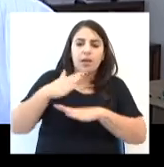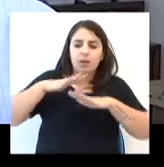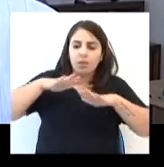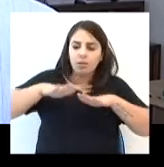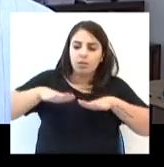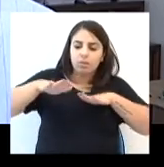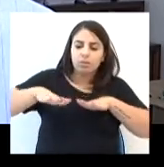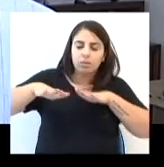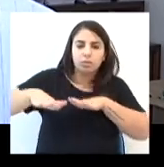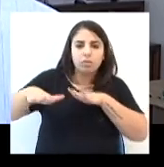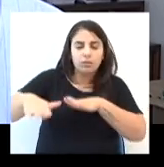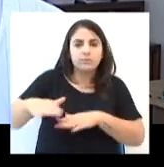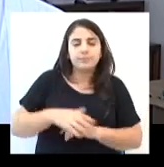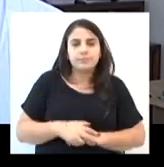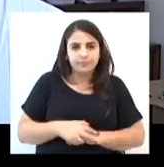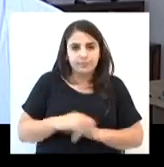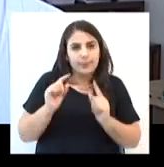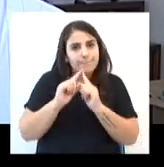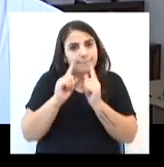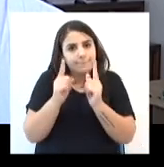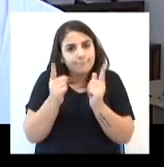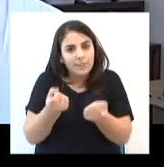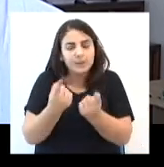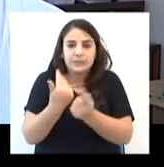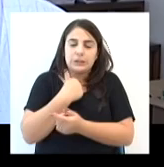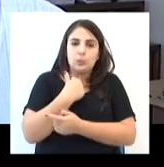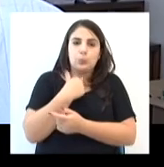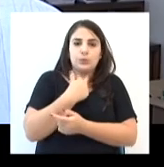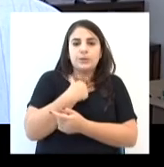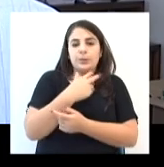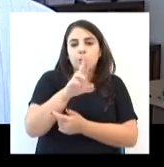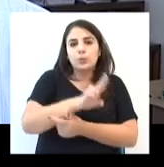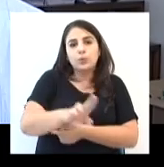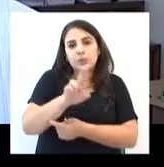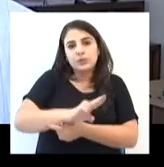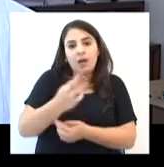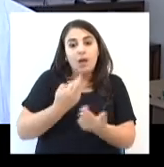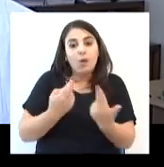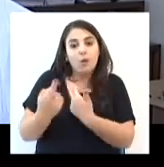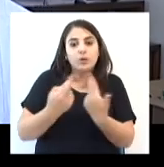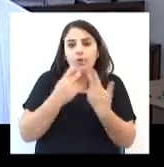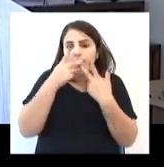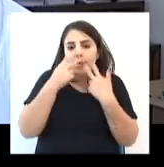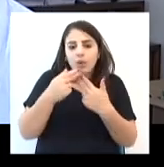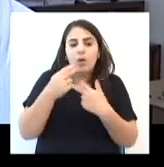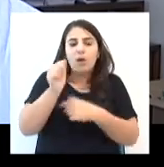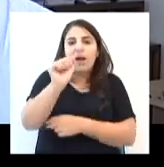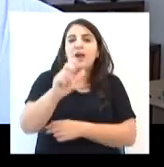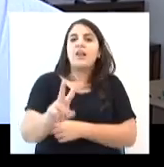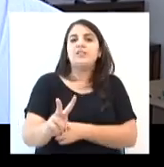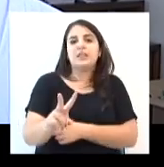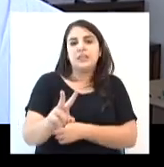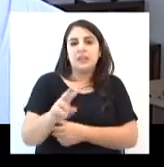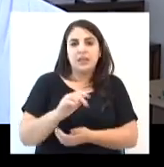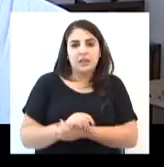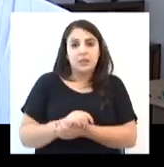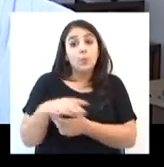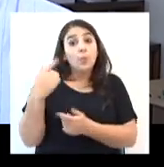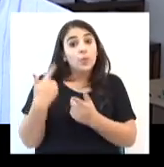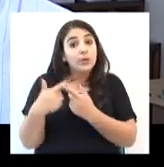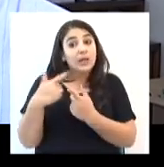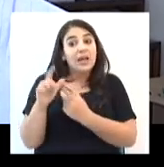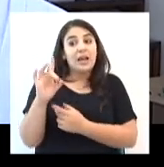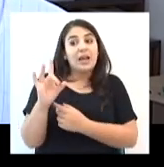tráfego, recebe e gera, né? Mas não podemos usar a rodovia como uma avenida, né? A rodovia,